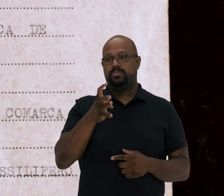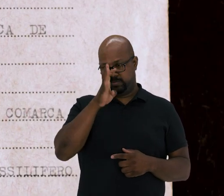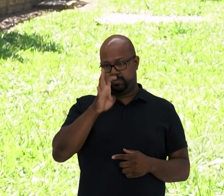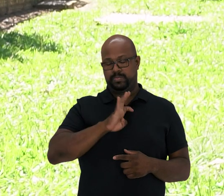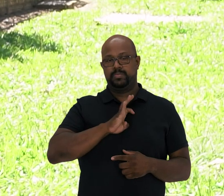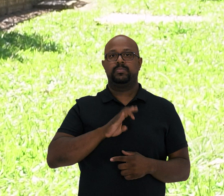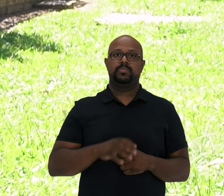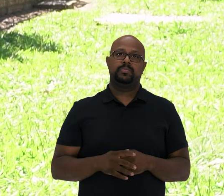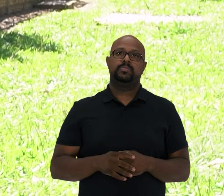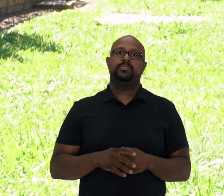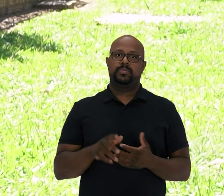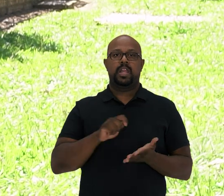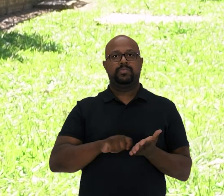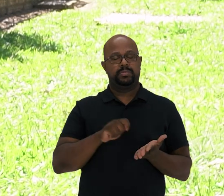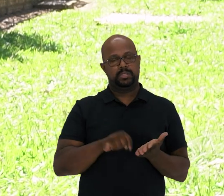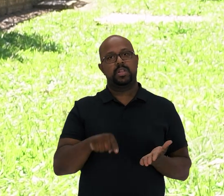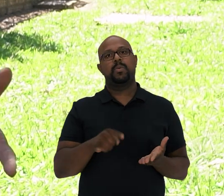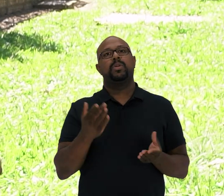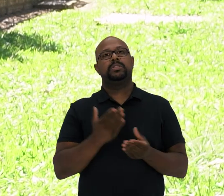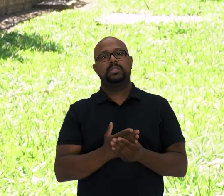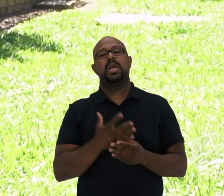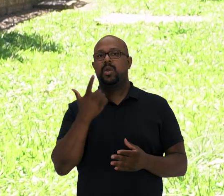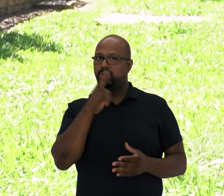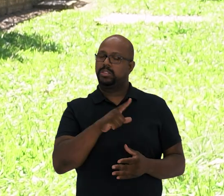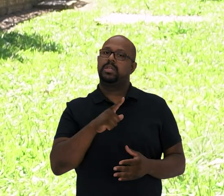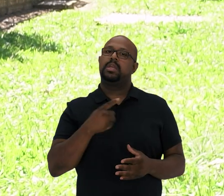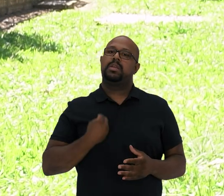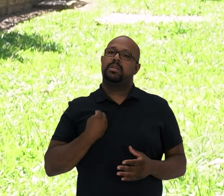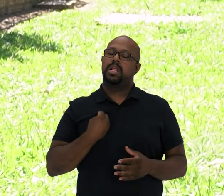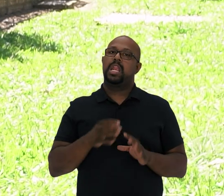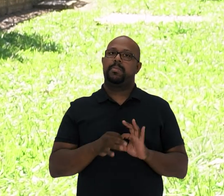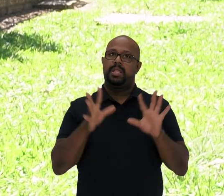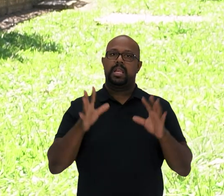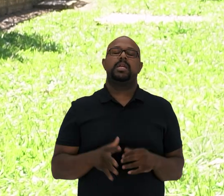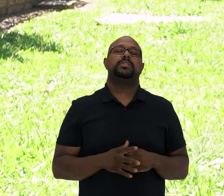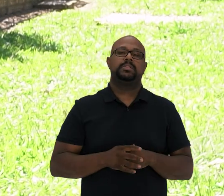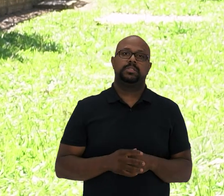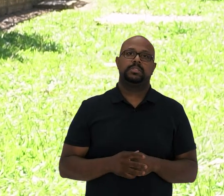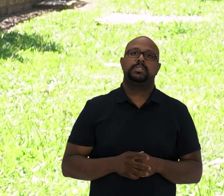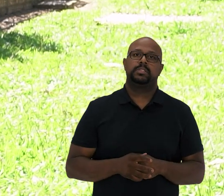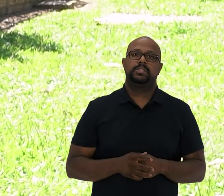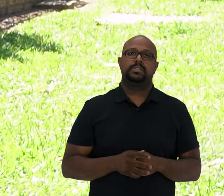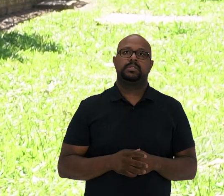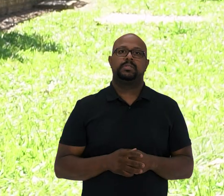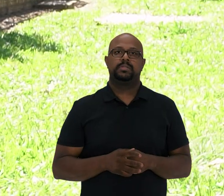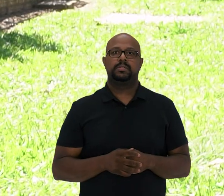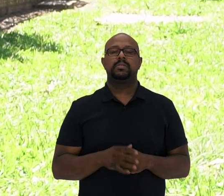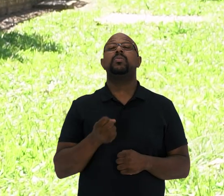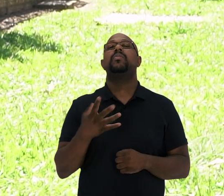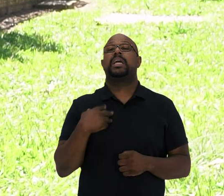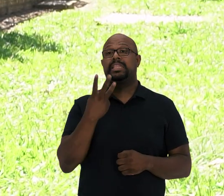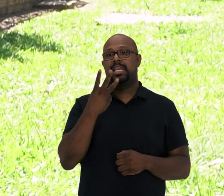Fui. É que estava prescrito o processo, eu tirei em liberdade. Né? É. Mas qual foi a